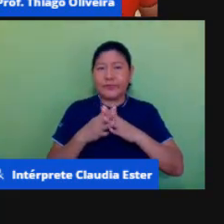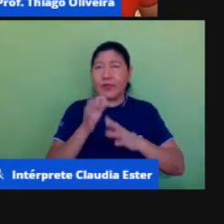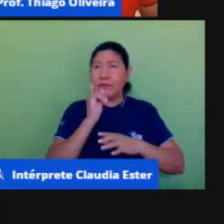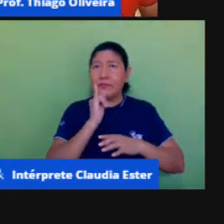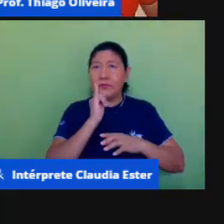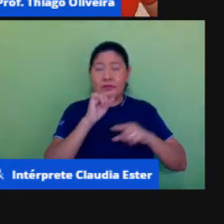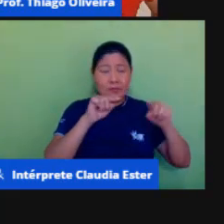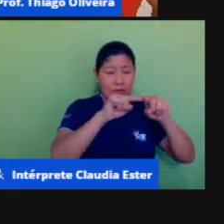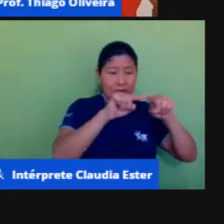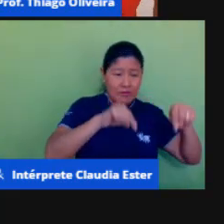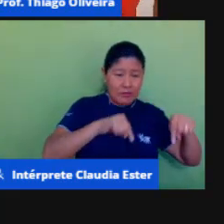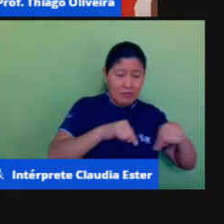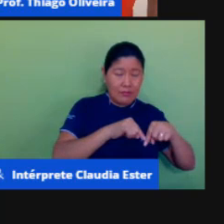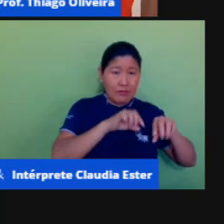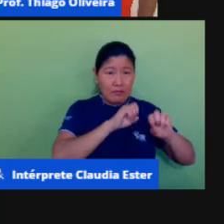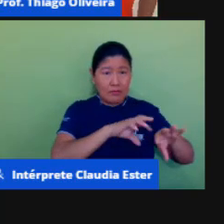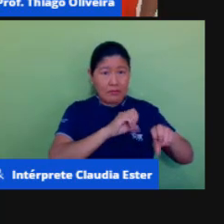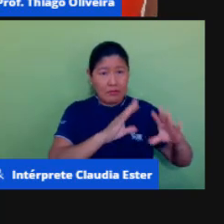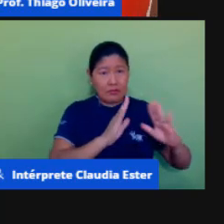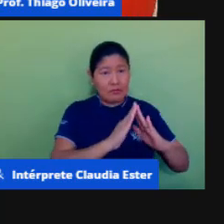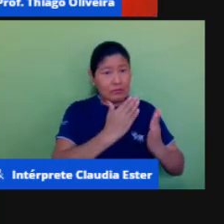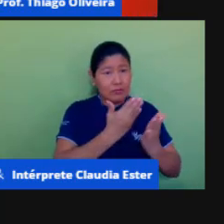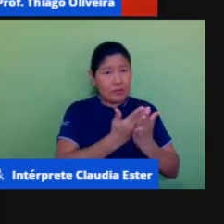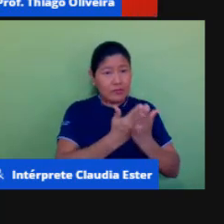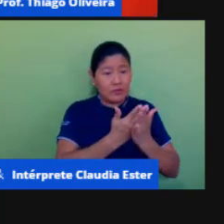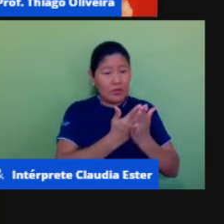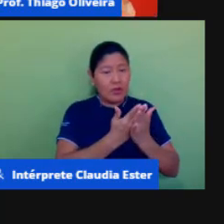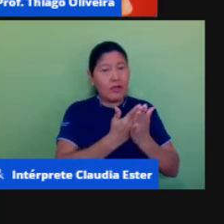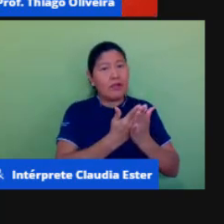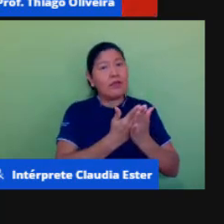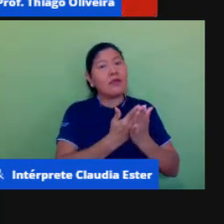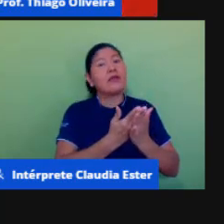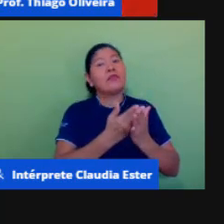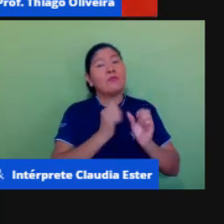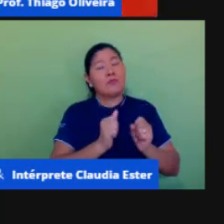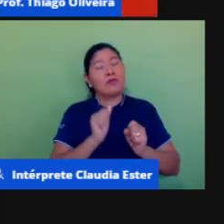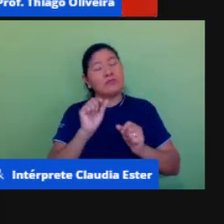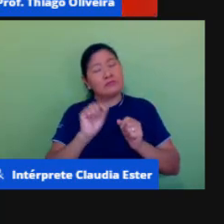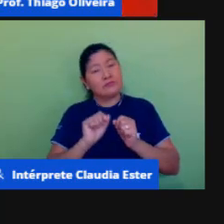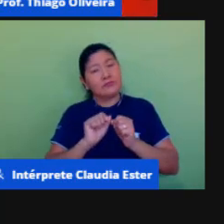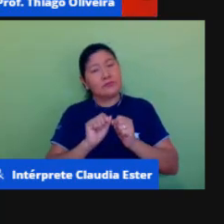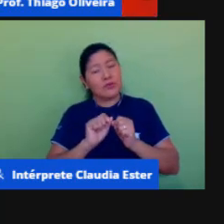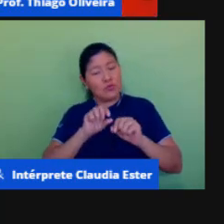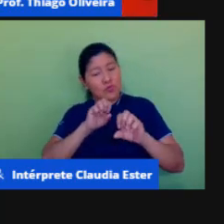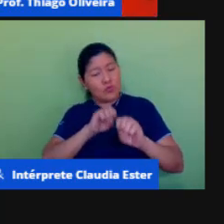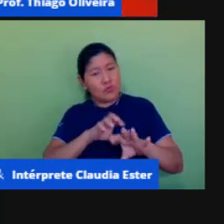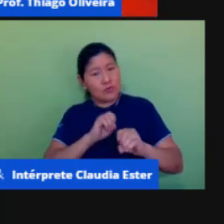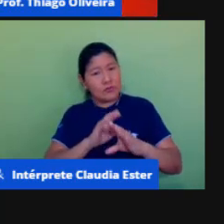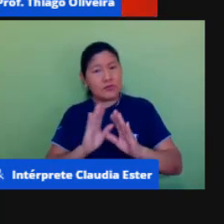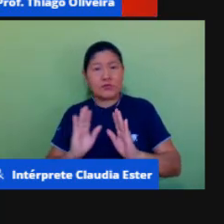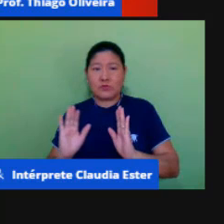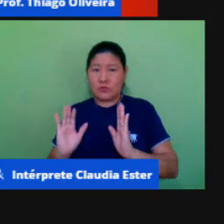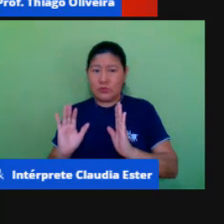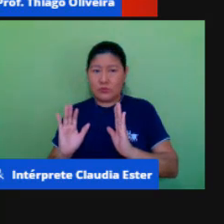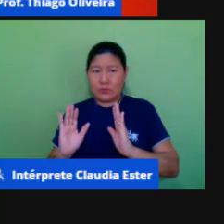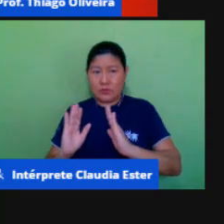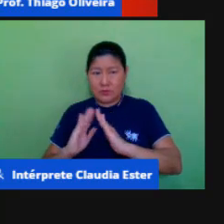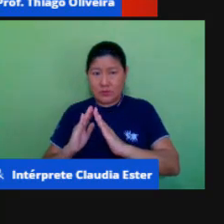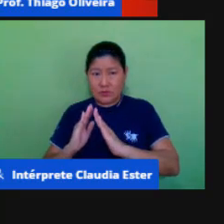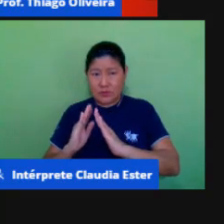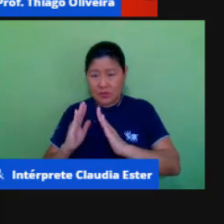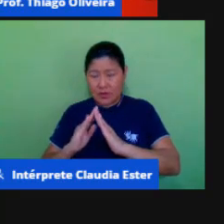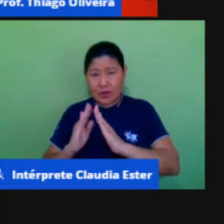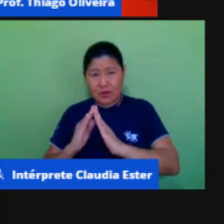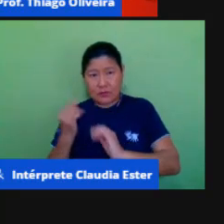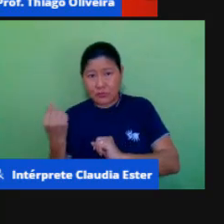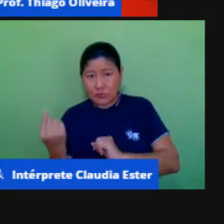escolar, né? Local, tá? Então, aqui, individuais ou em grupo, fomentam uma aprendizagem ativa